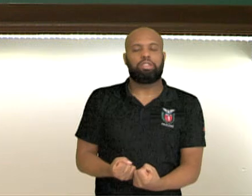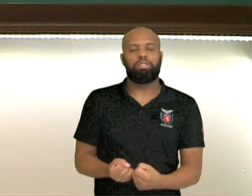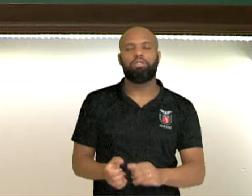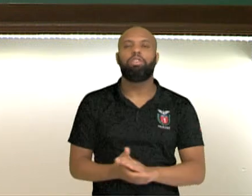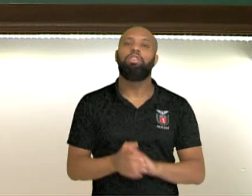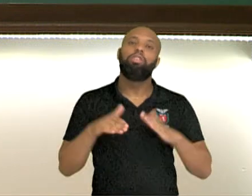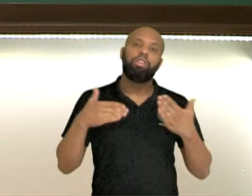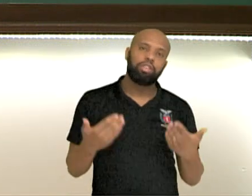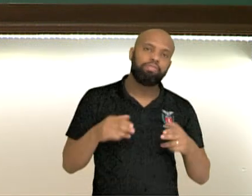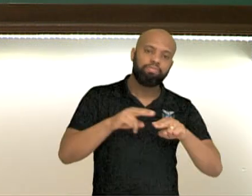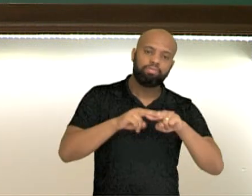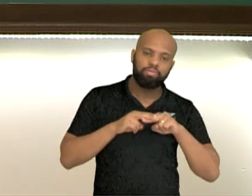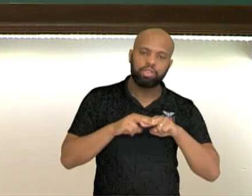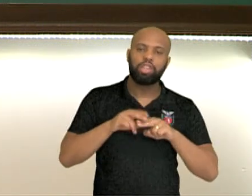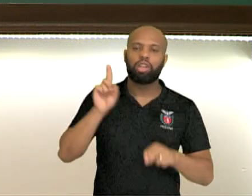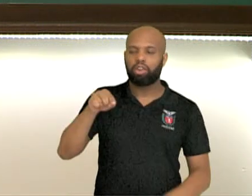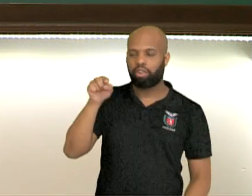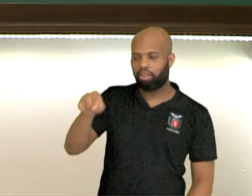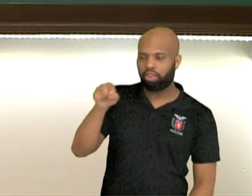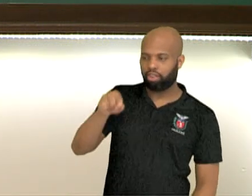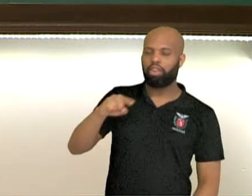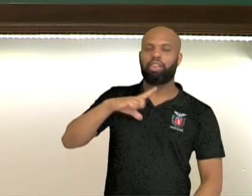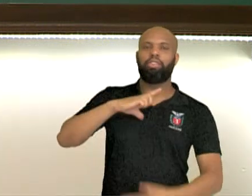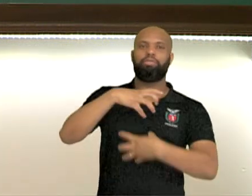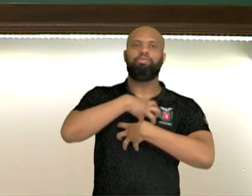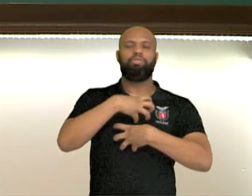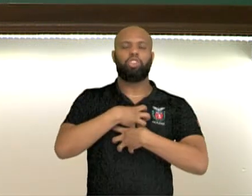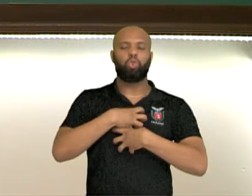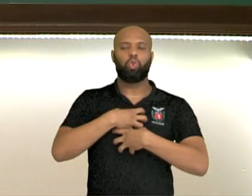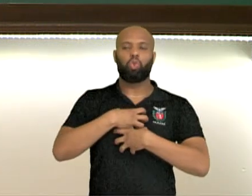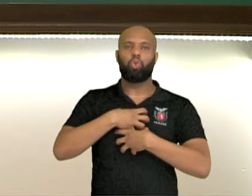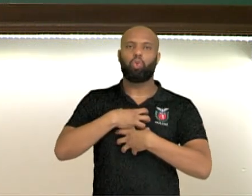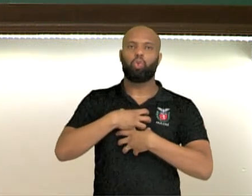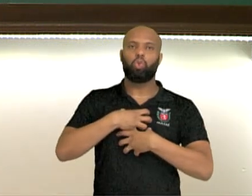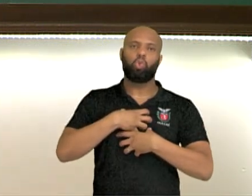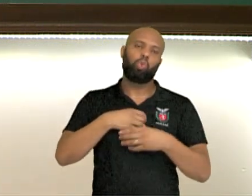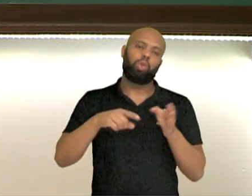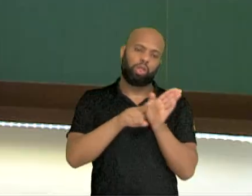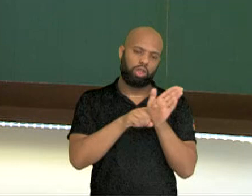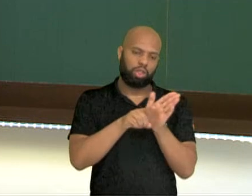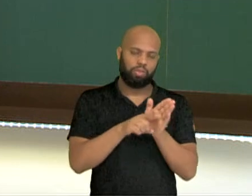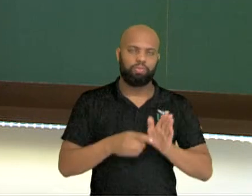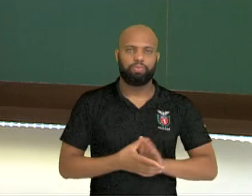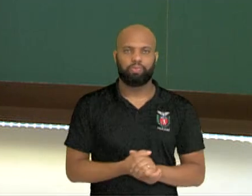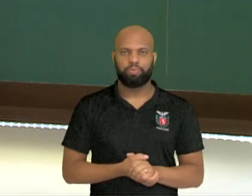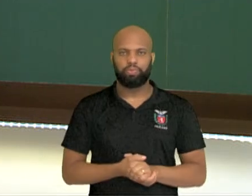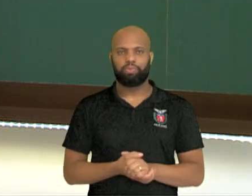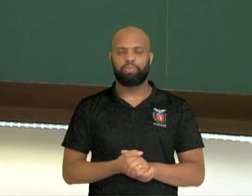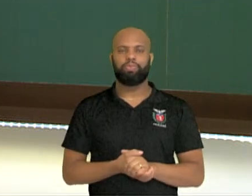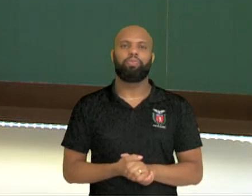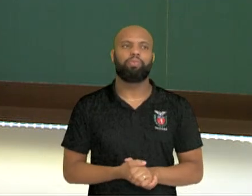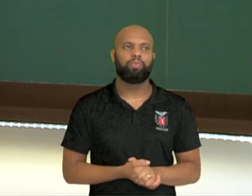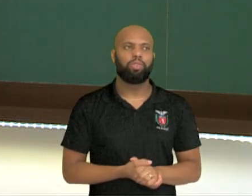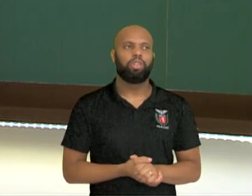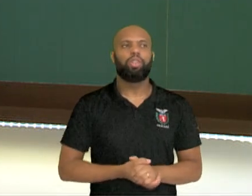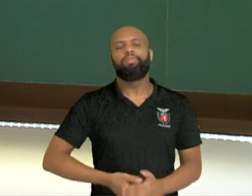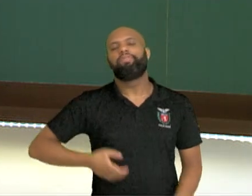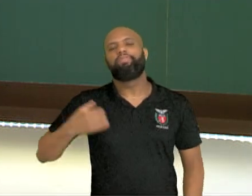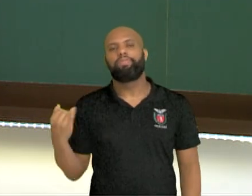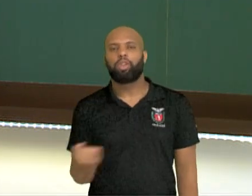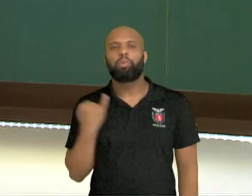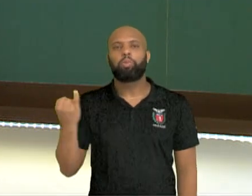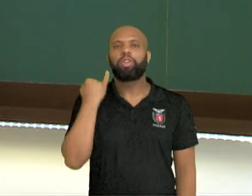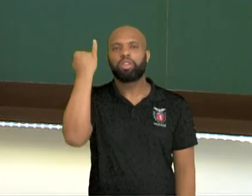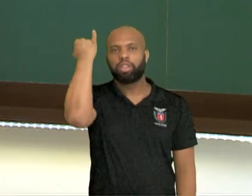Então, por isso que maquiavélico às vezes tem um sentido bem pejorativo. Bacana? Vem comigo? A importância